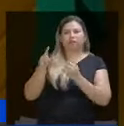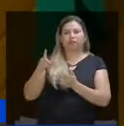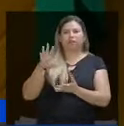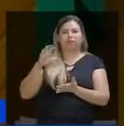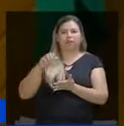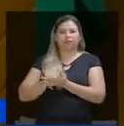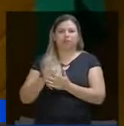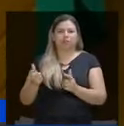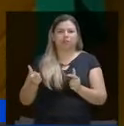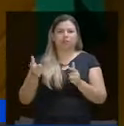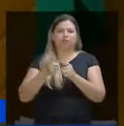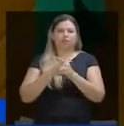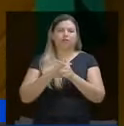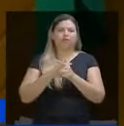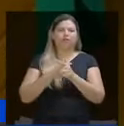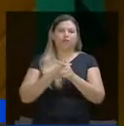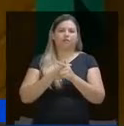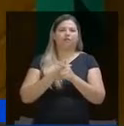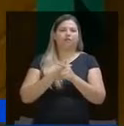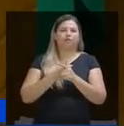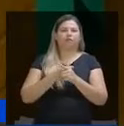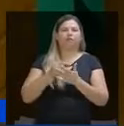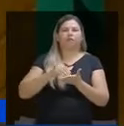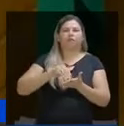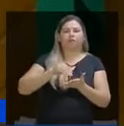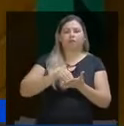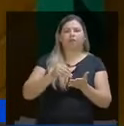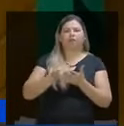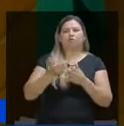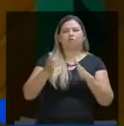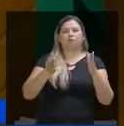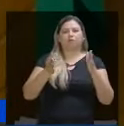de prestação de contas eleitoral, de campanha.